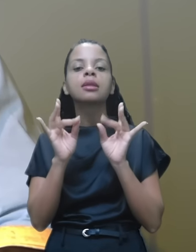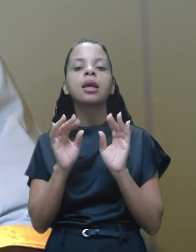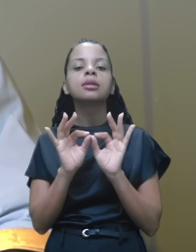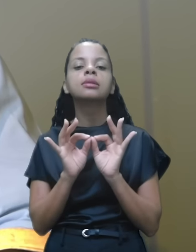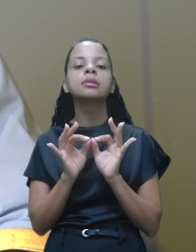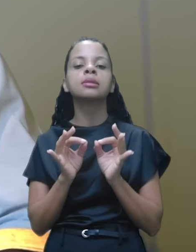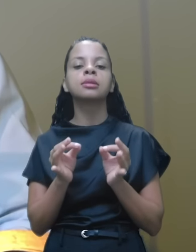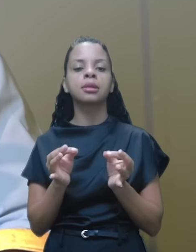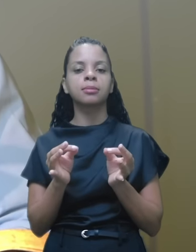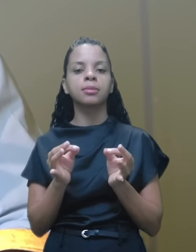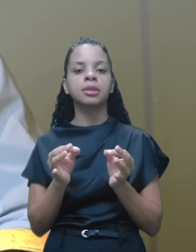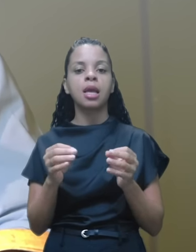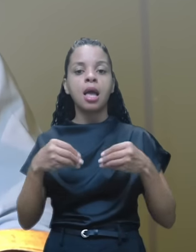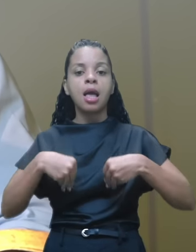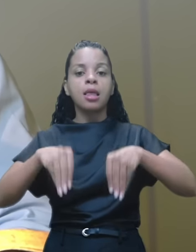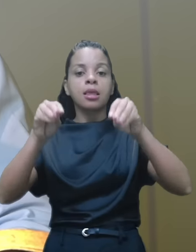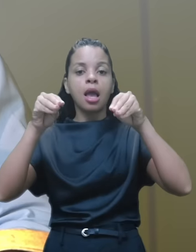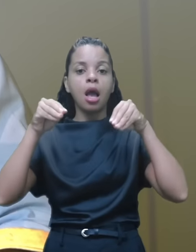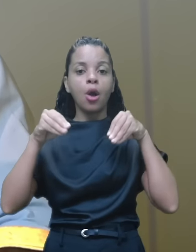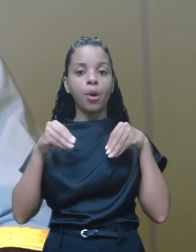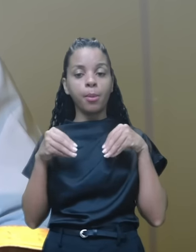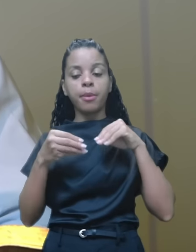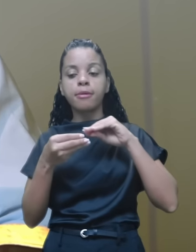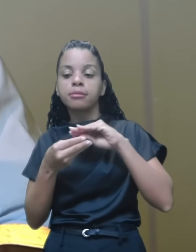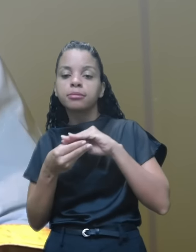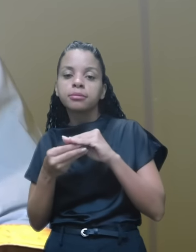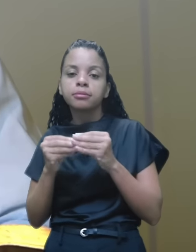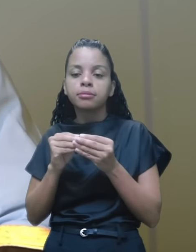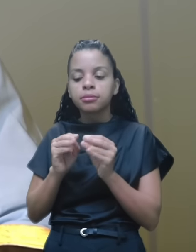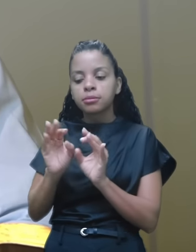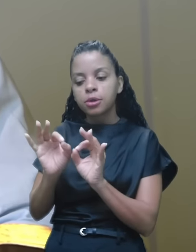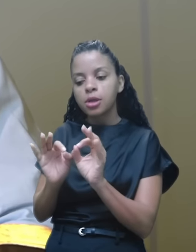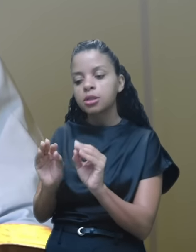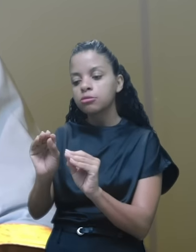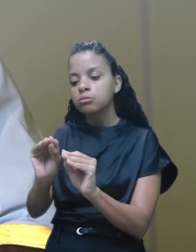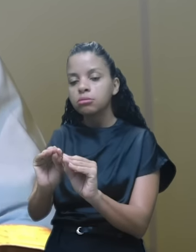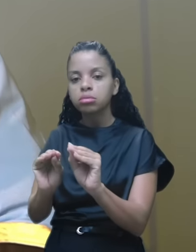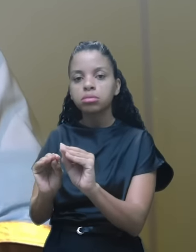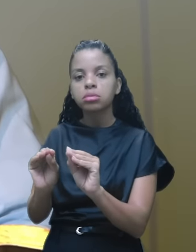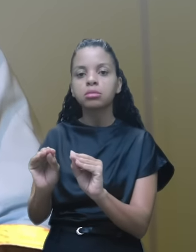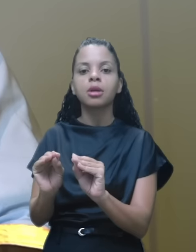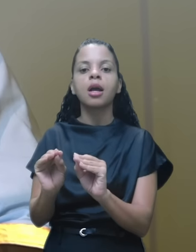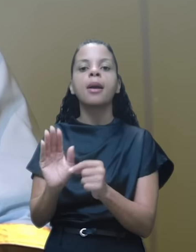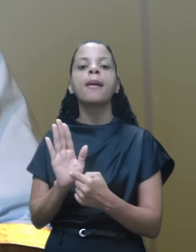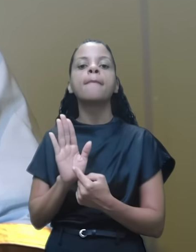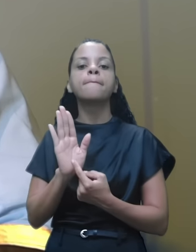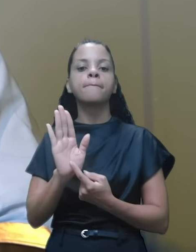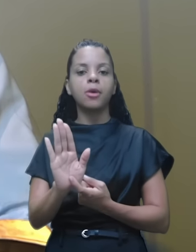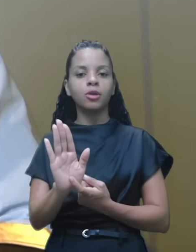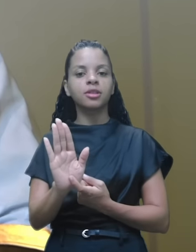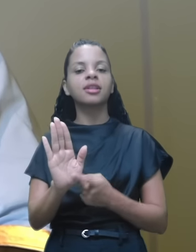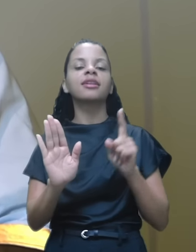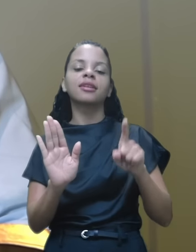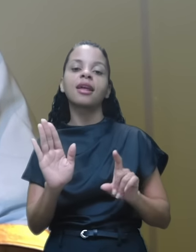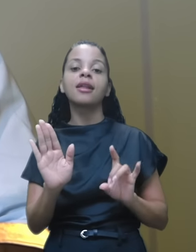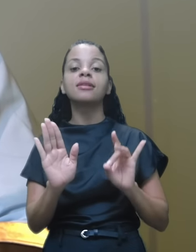tão suave de um lenço dobrado deu todos os sinais de que